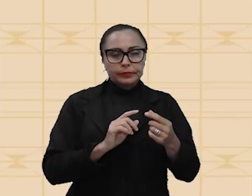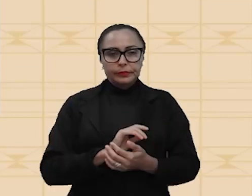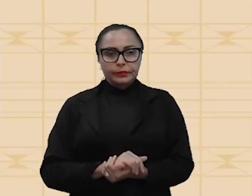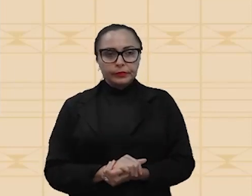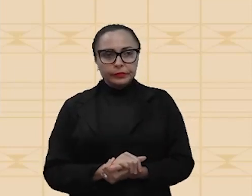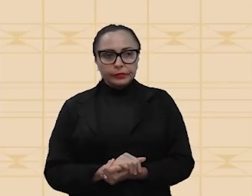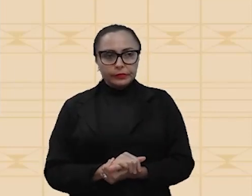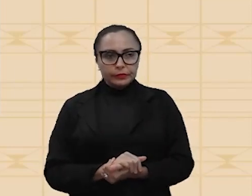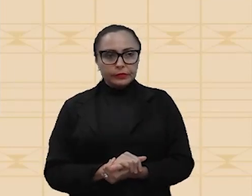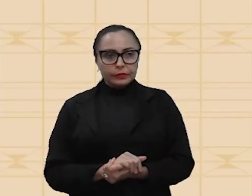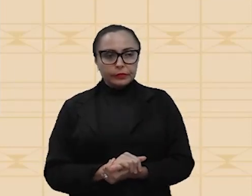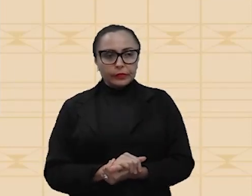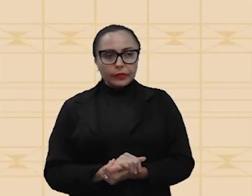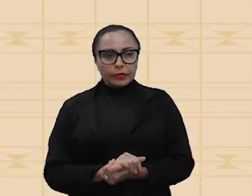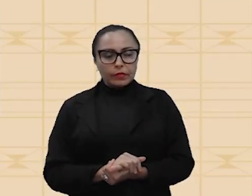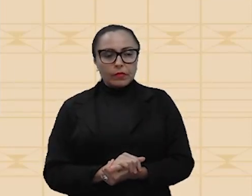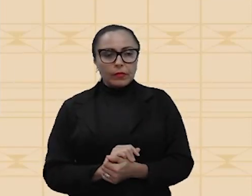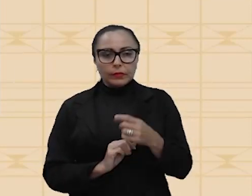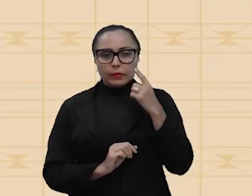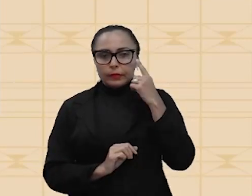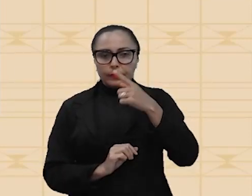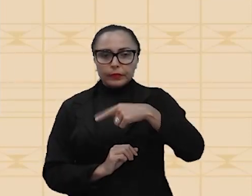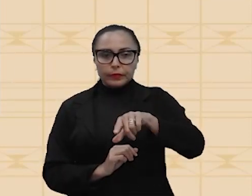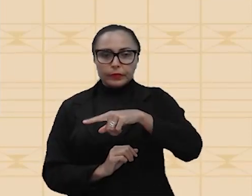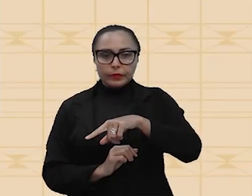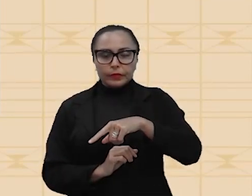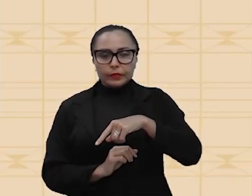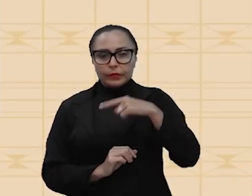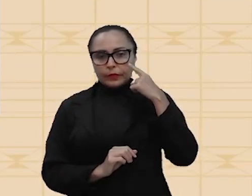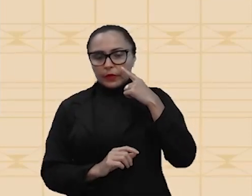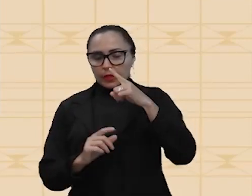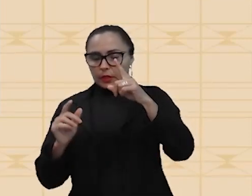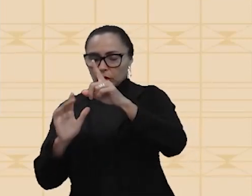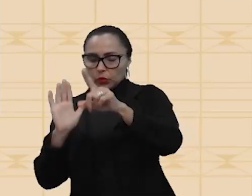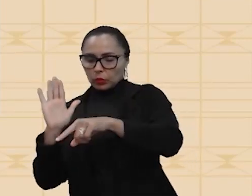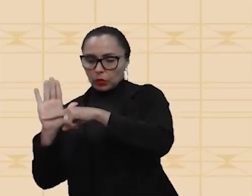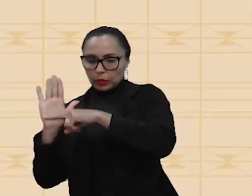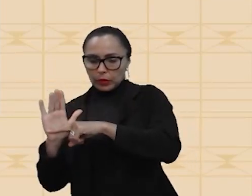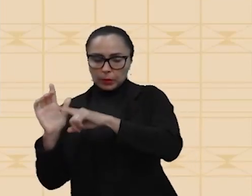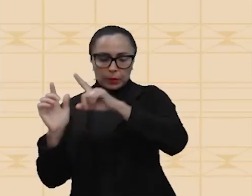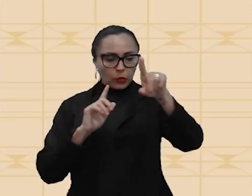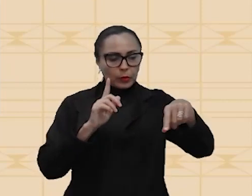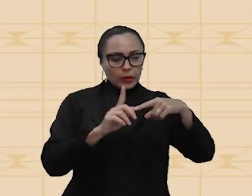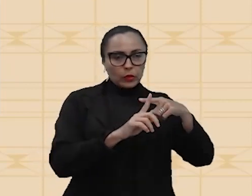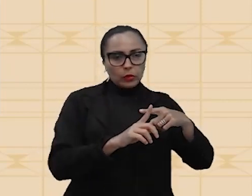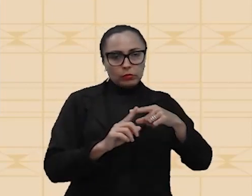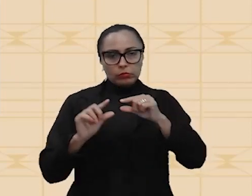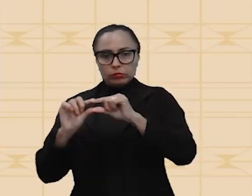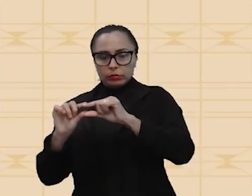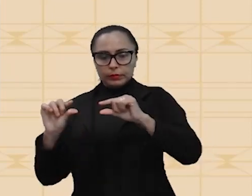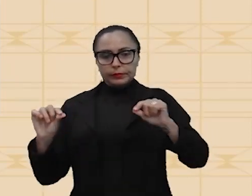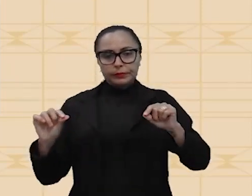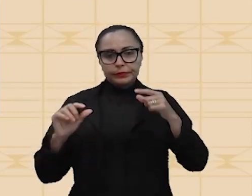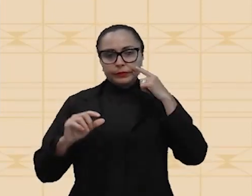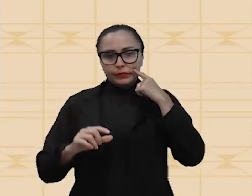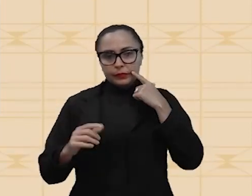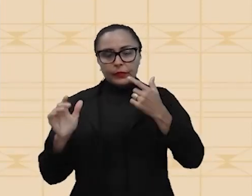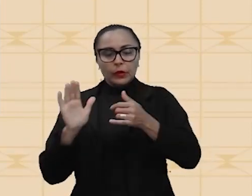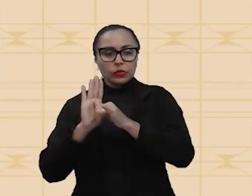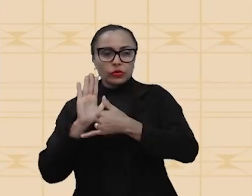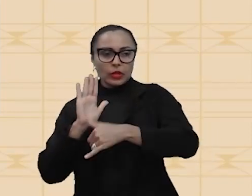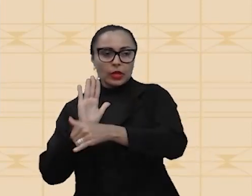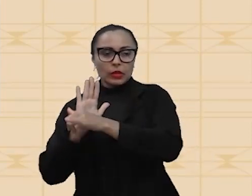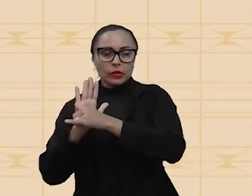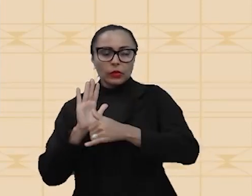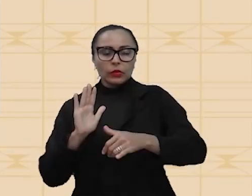elétrica, nessa imagem, ela vai sair do polo pequeno para o polo maior, indicando um gerador ideal. O gerador é